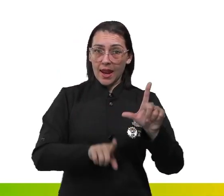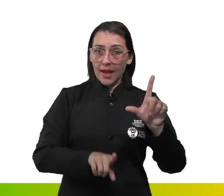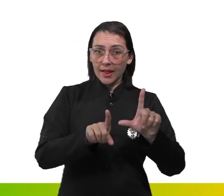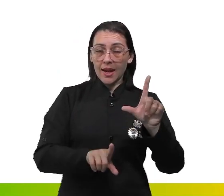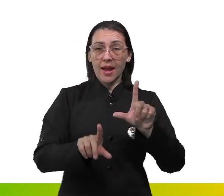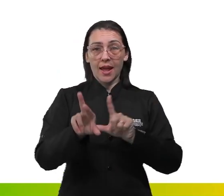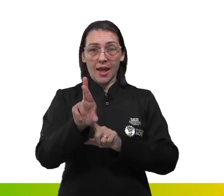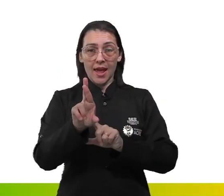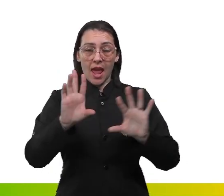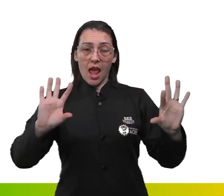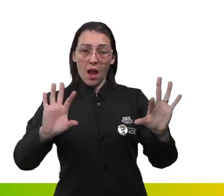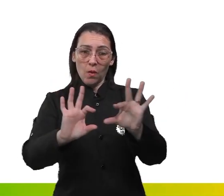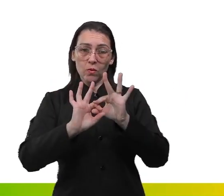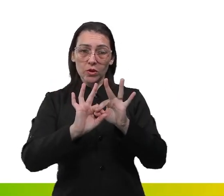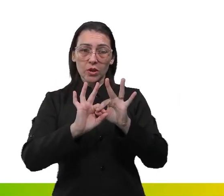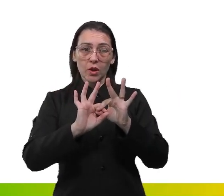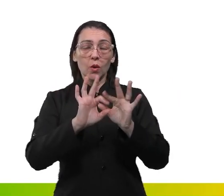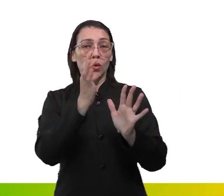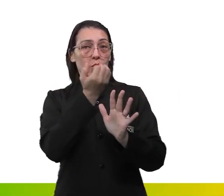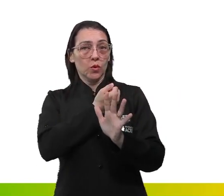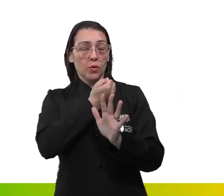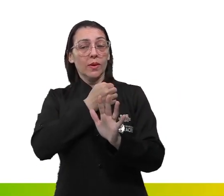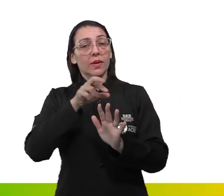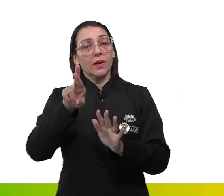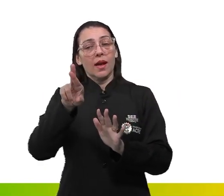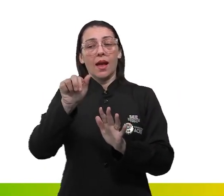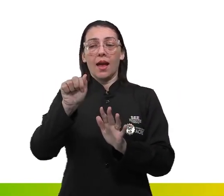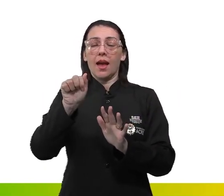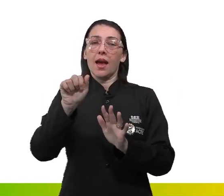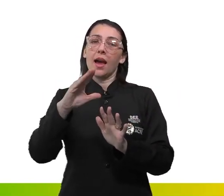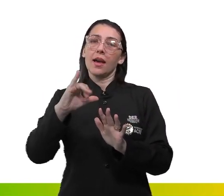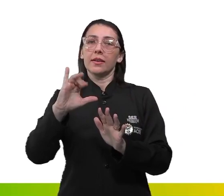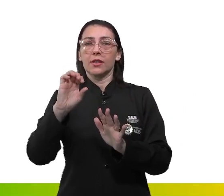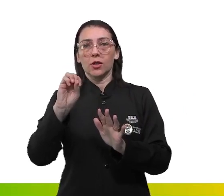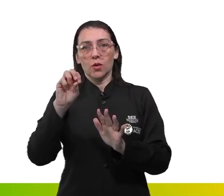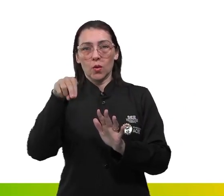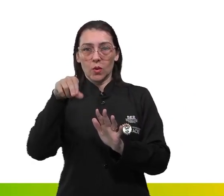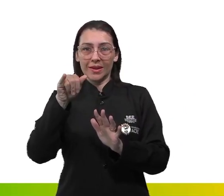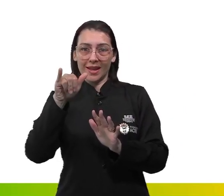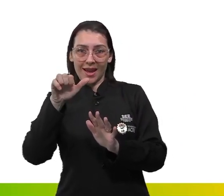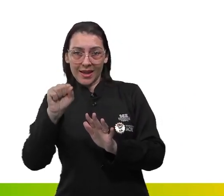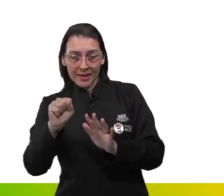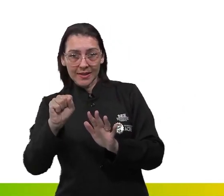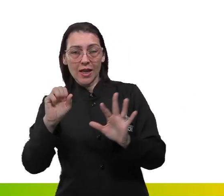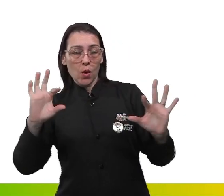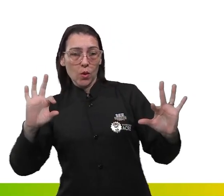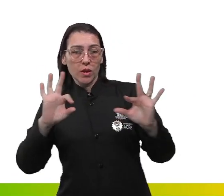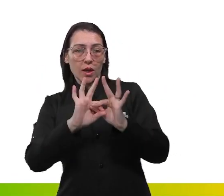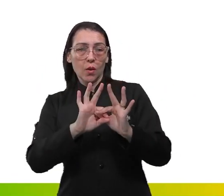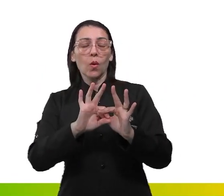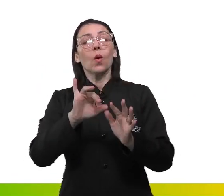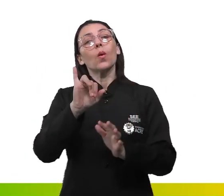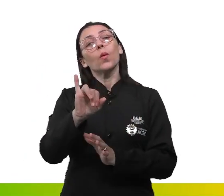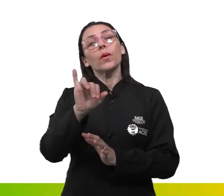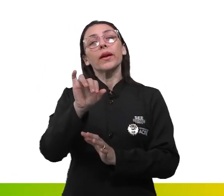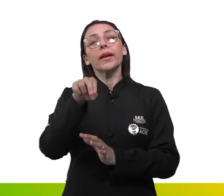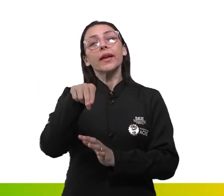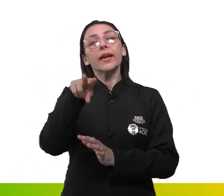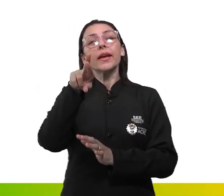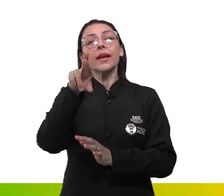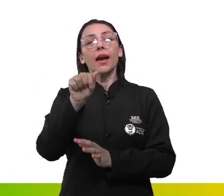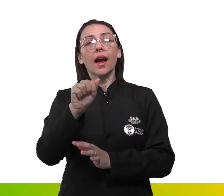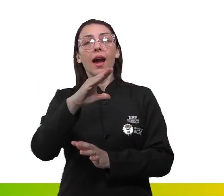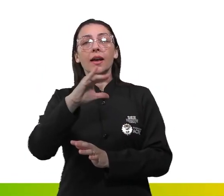união dos números racionais e dos irracionais. Lembrando que os